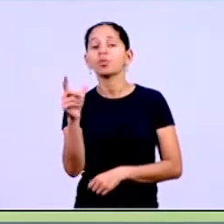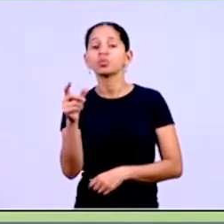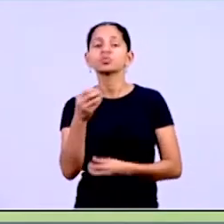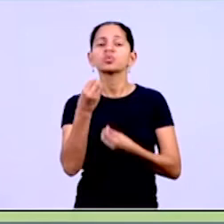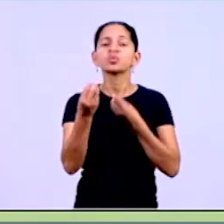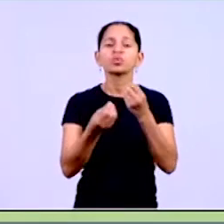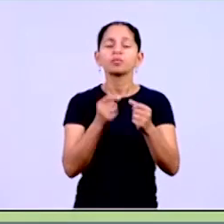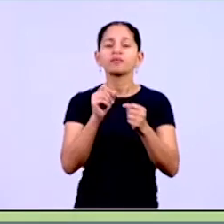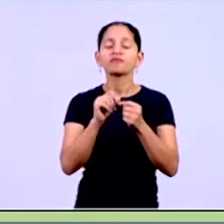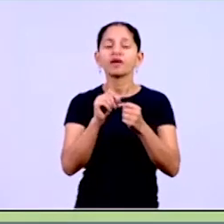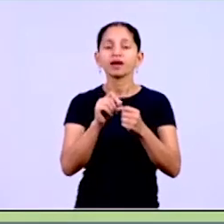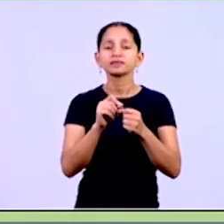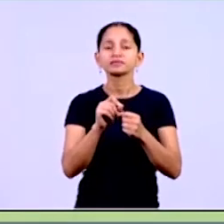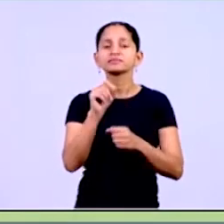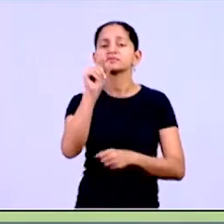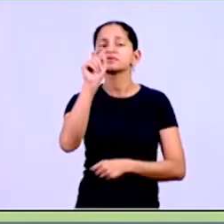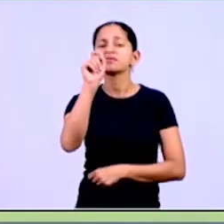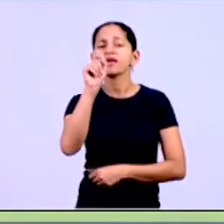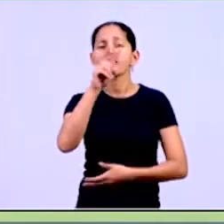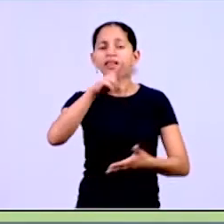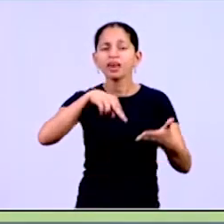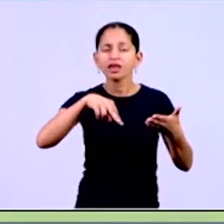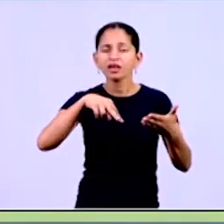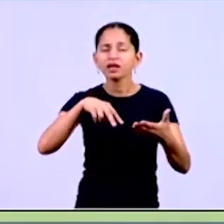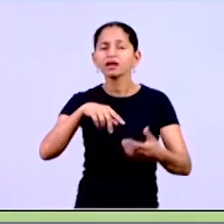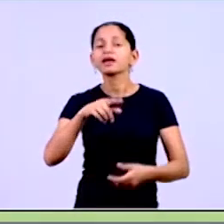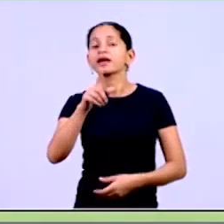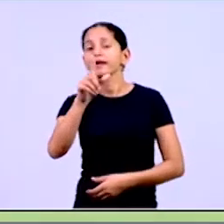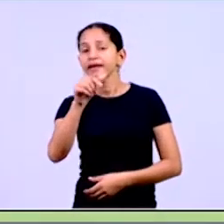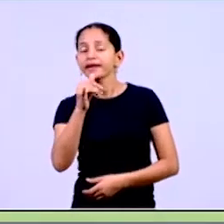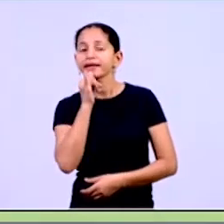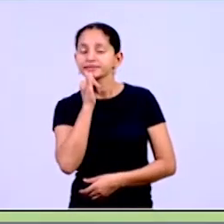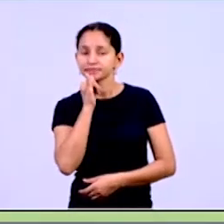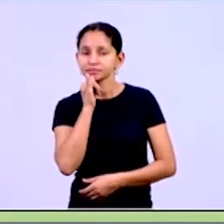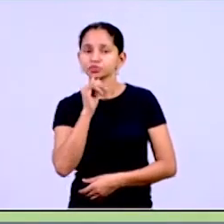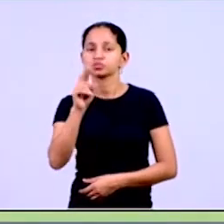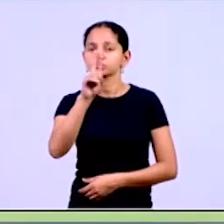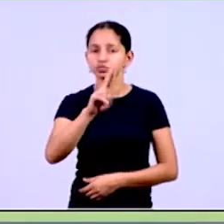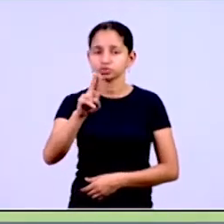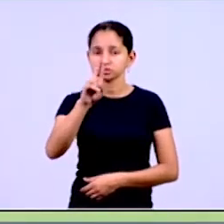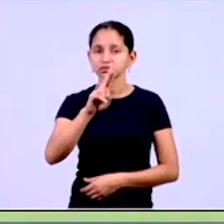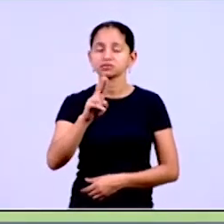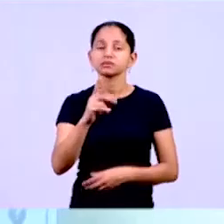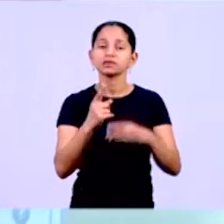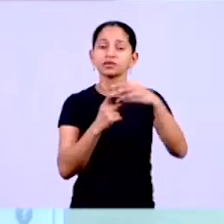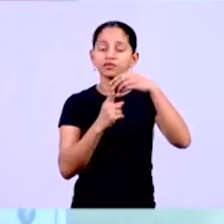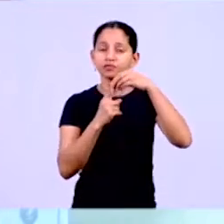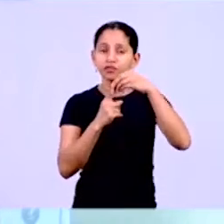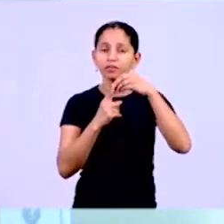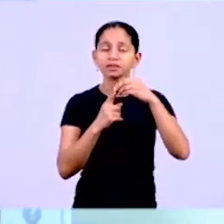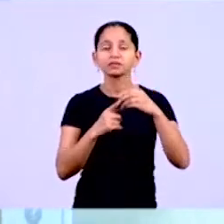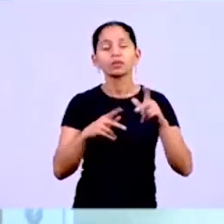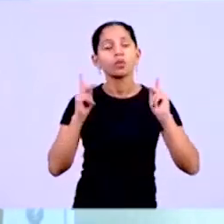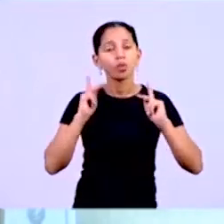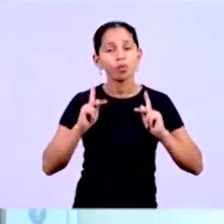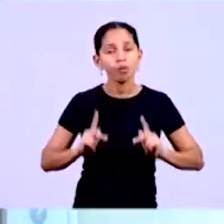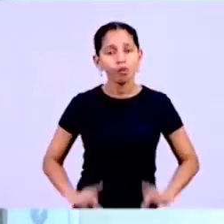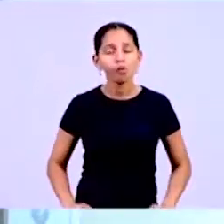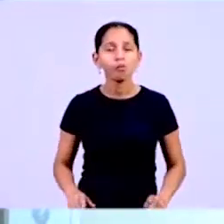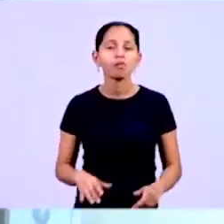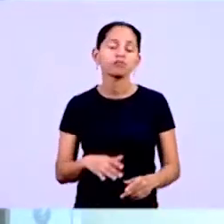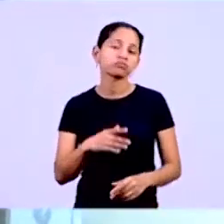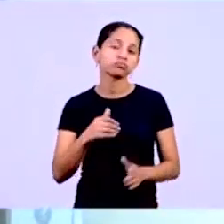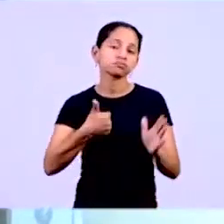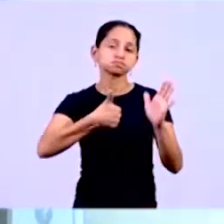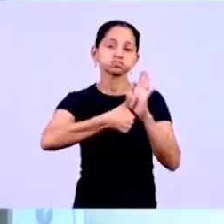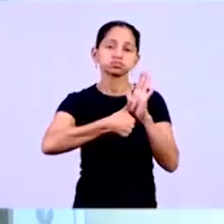uma grande sacada hoje, né? O que seriam leitores biométricos? Biométricos, a gente utiliza, né, informações do nosso corpo para nossa identidade,